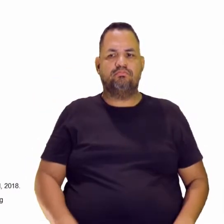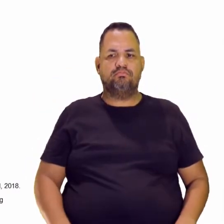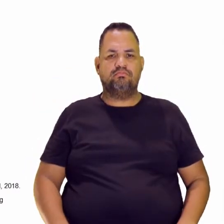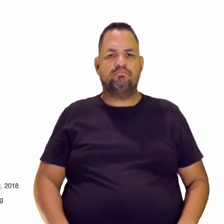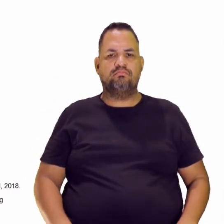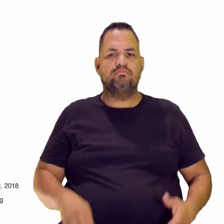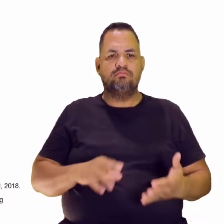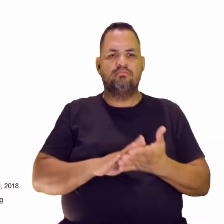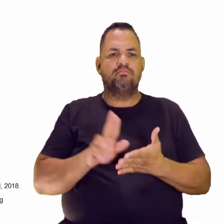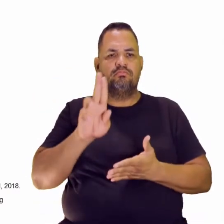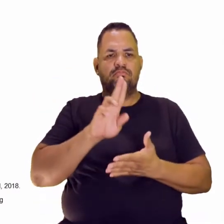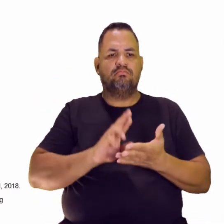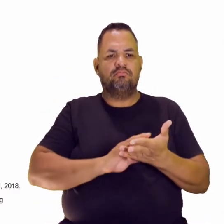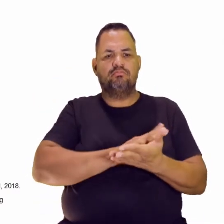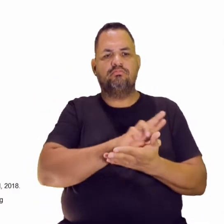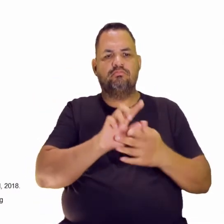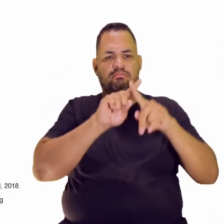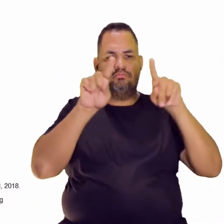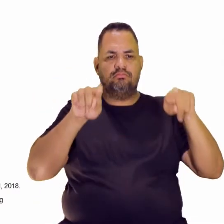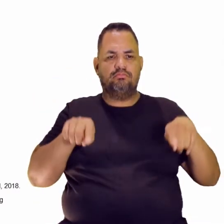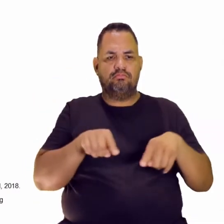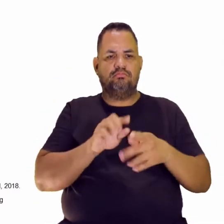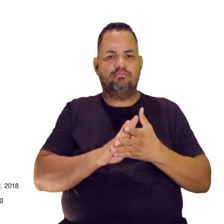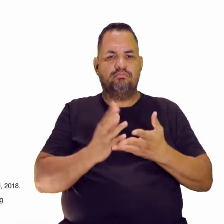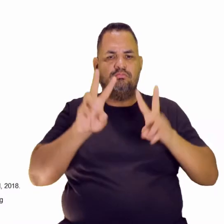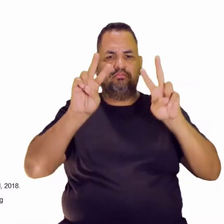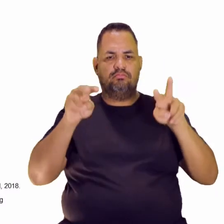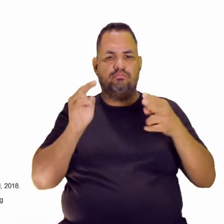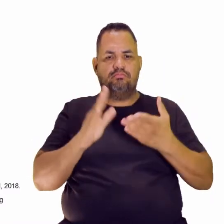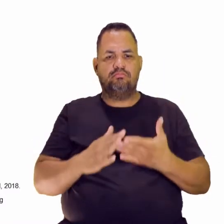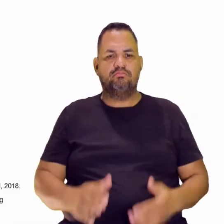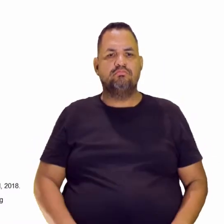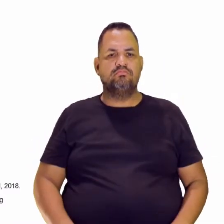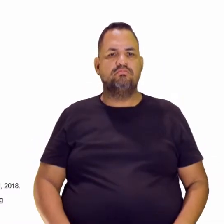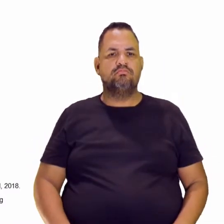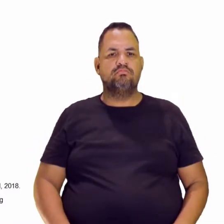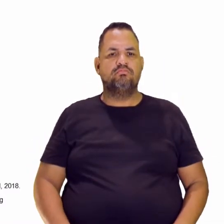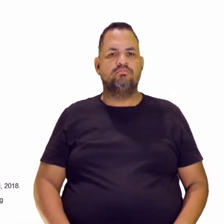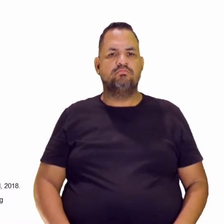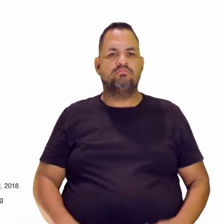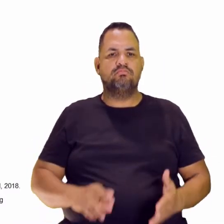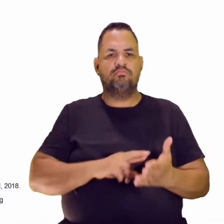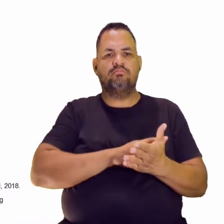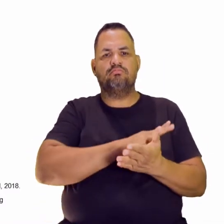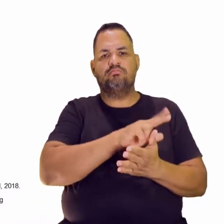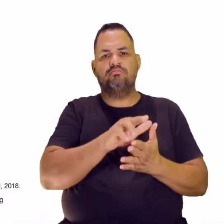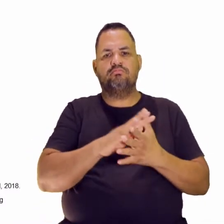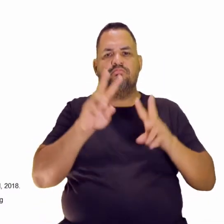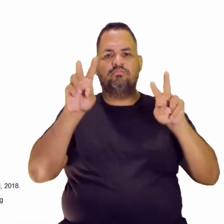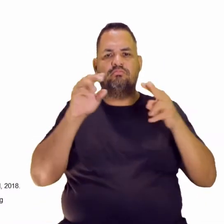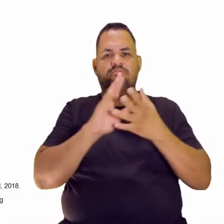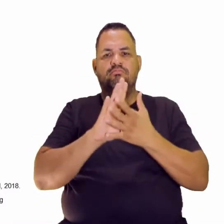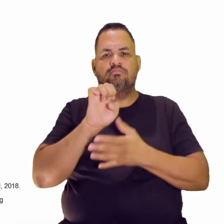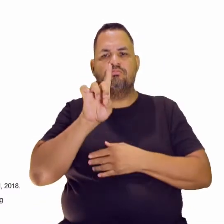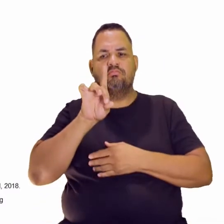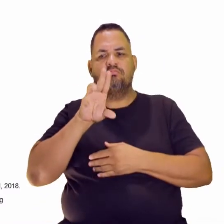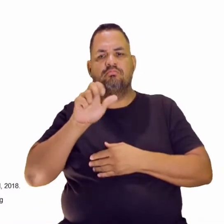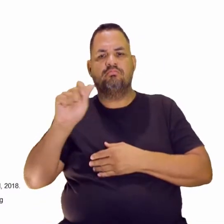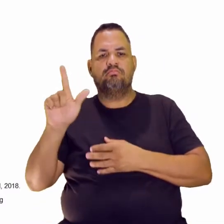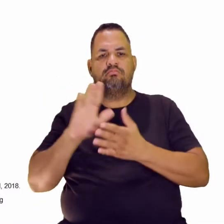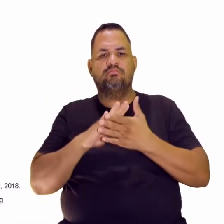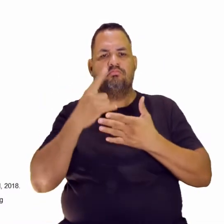usar vários deles em seus quadros como tema. O repertório de temas de Segal